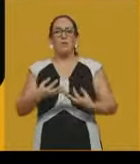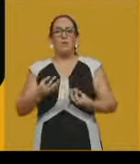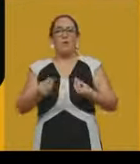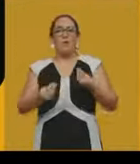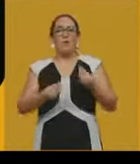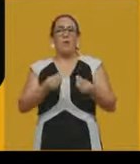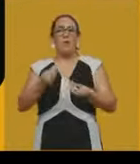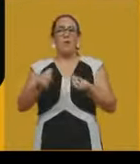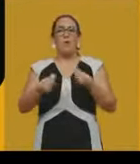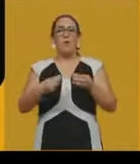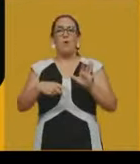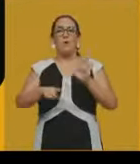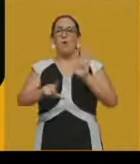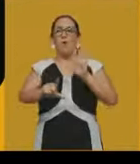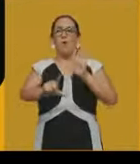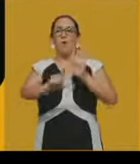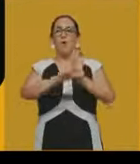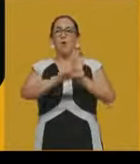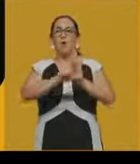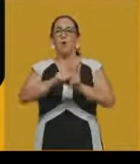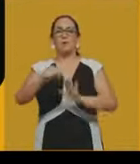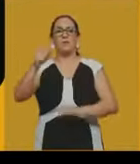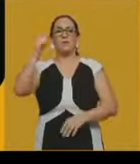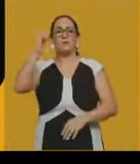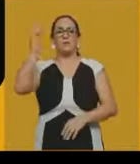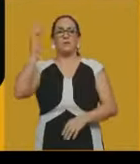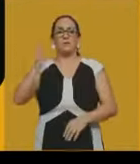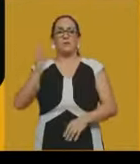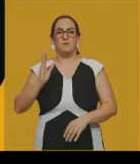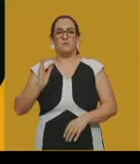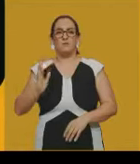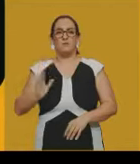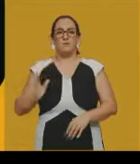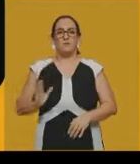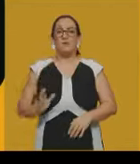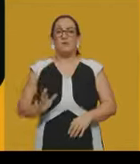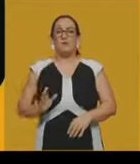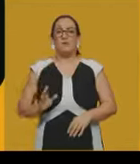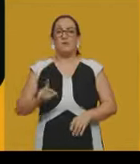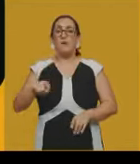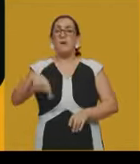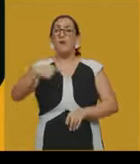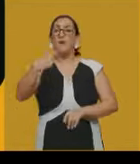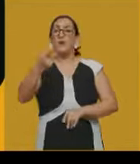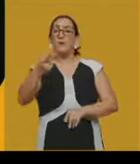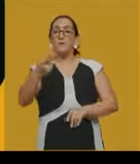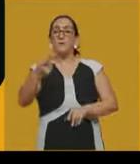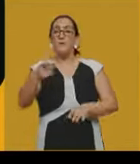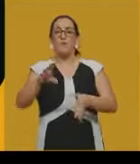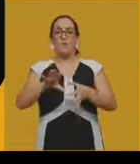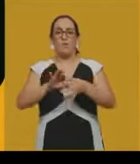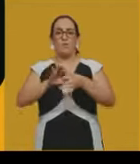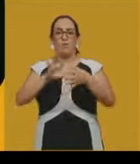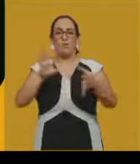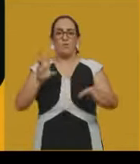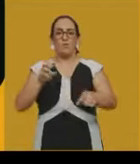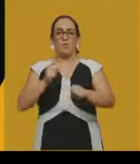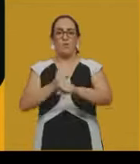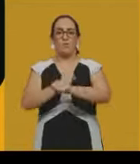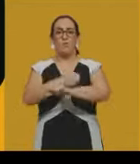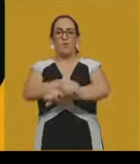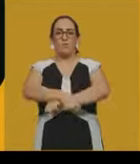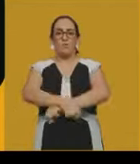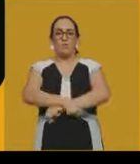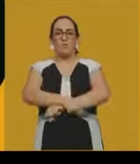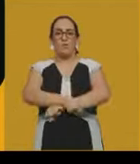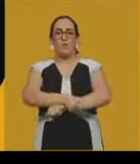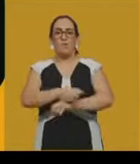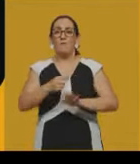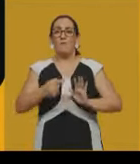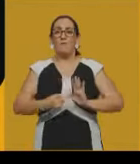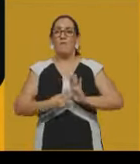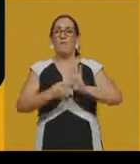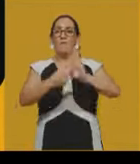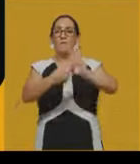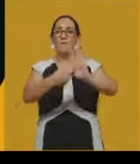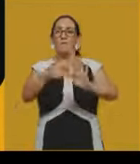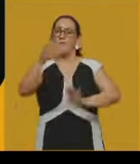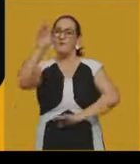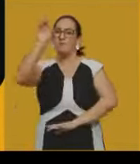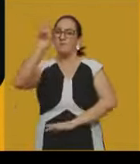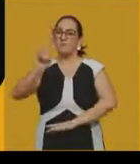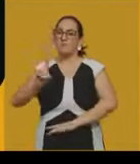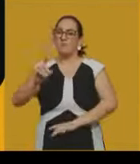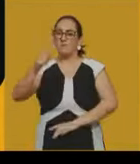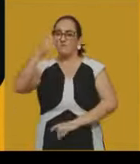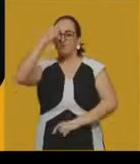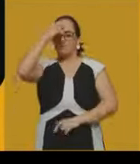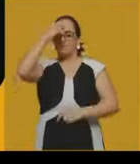legislação brasileira, após a abolição da escravidão, ela vai tratar, né, da questão aí dos direitos do cidadão. Porque a